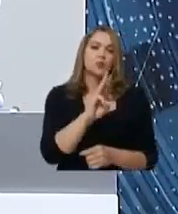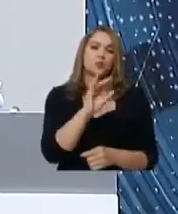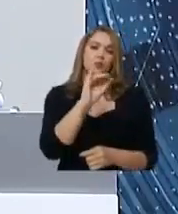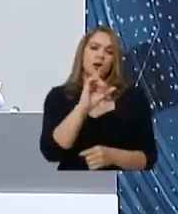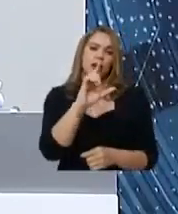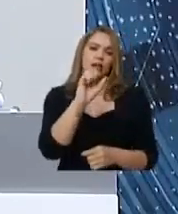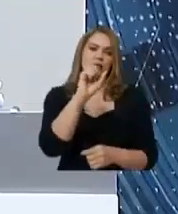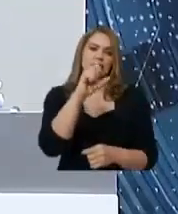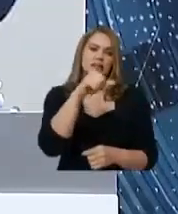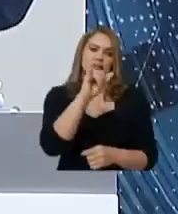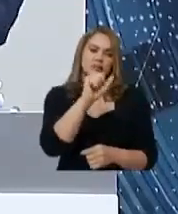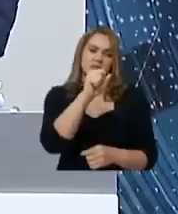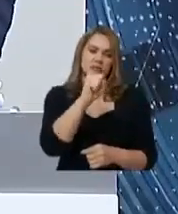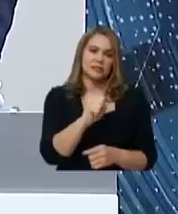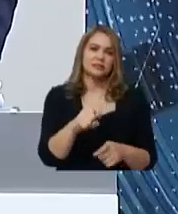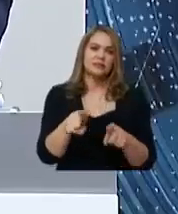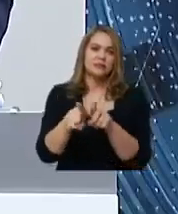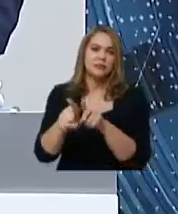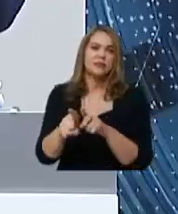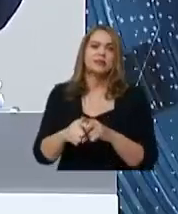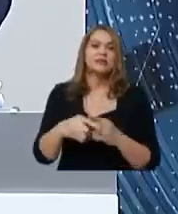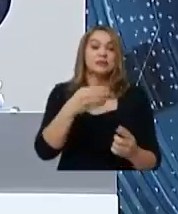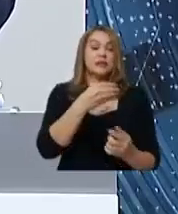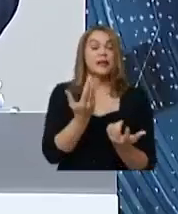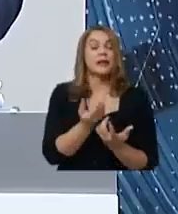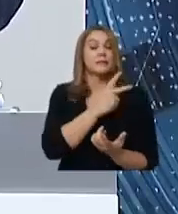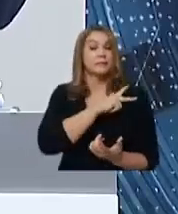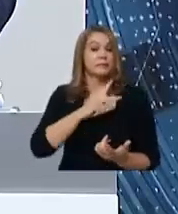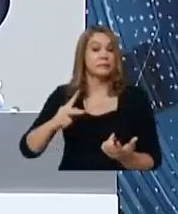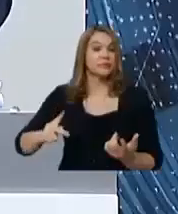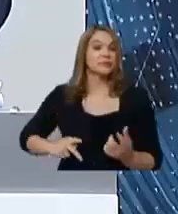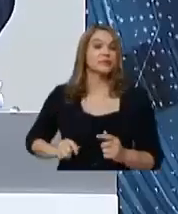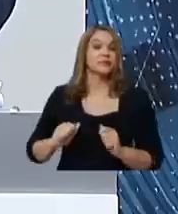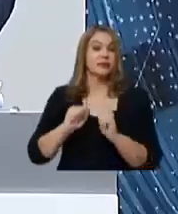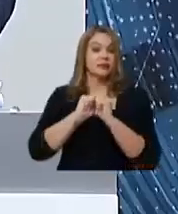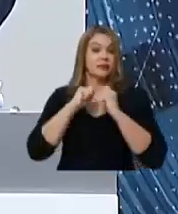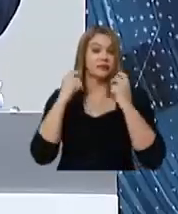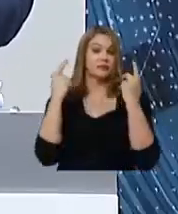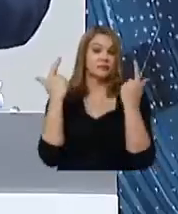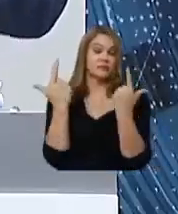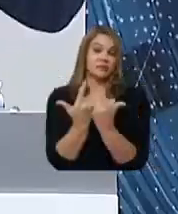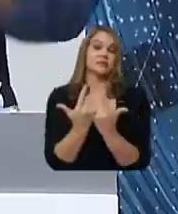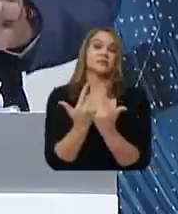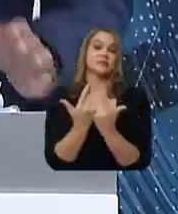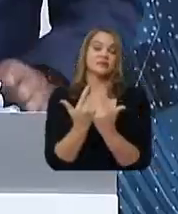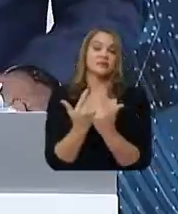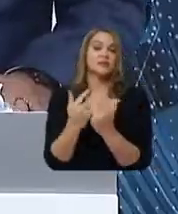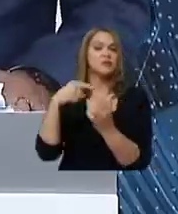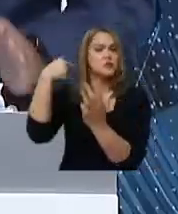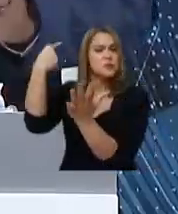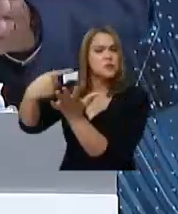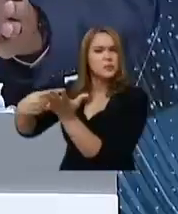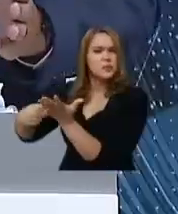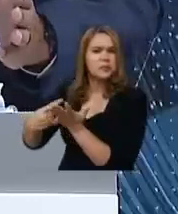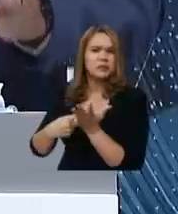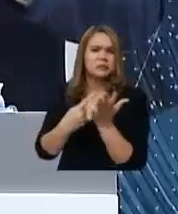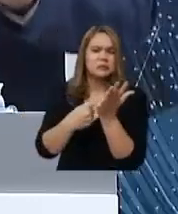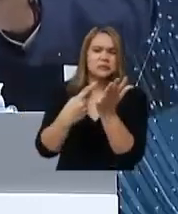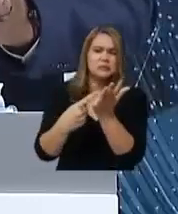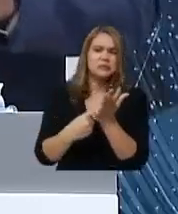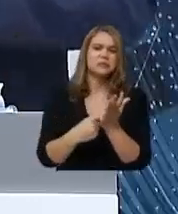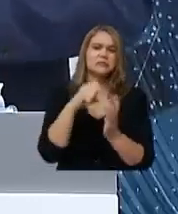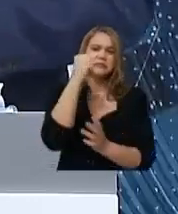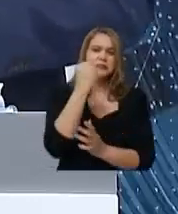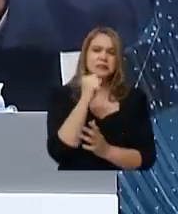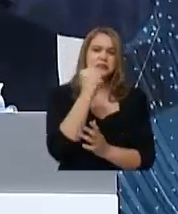ser presidente da Assembleia Legislativa isso é o acordão das elites pra manter o controle sobre os Estados sobre o estado de Sergipe